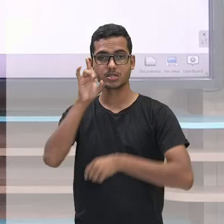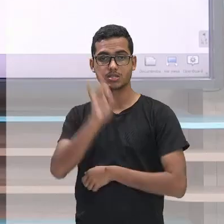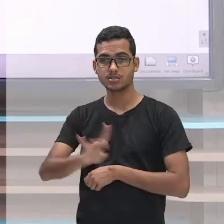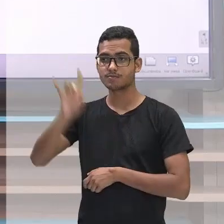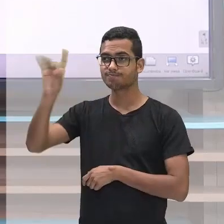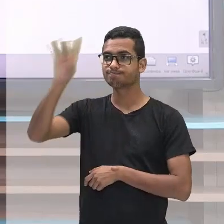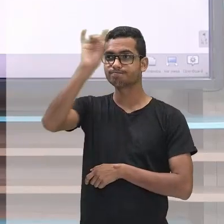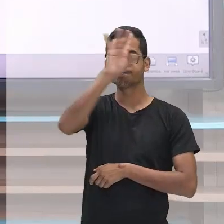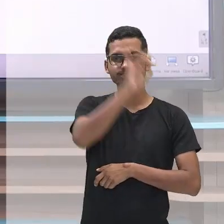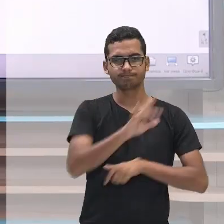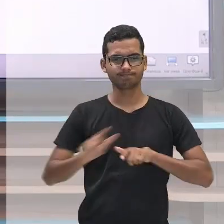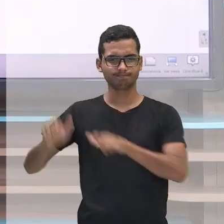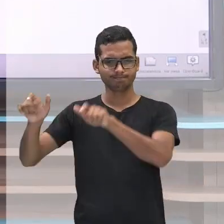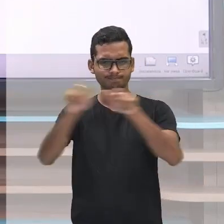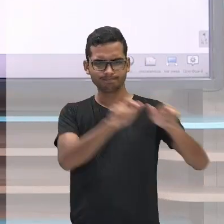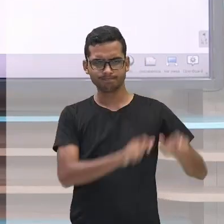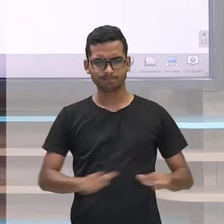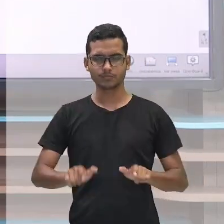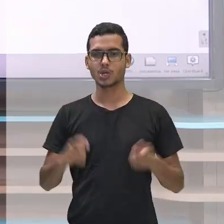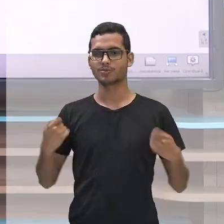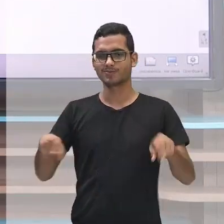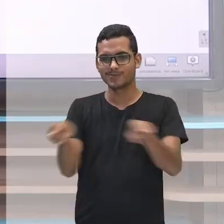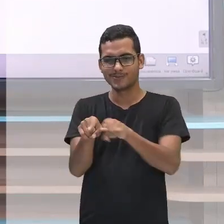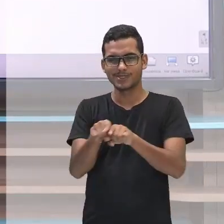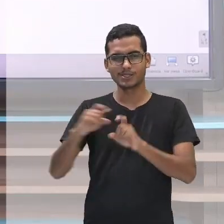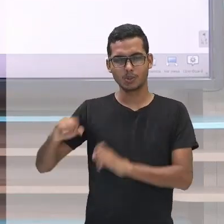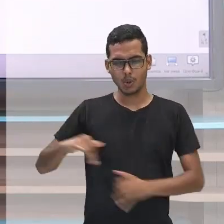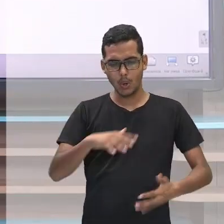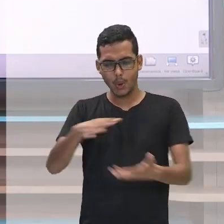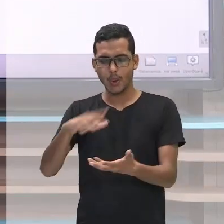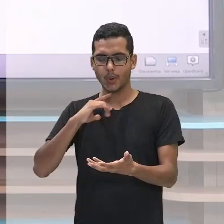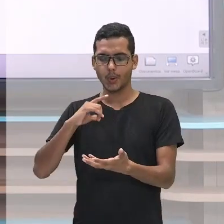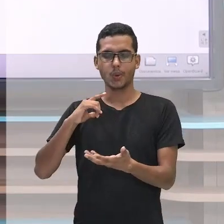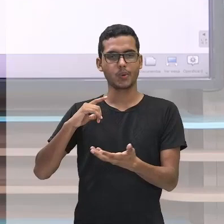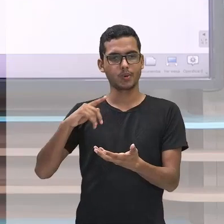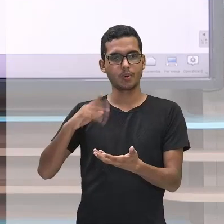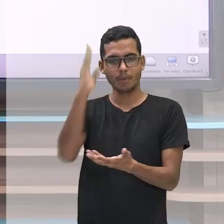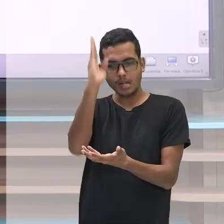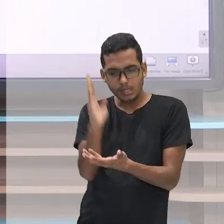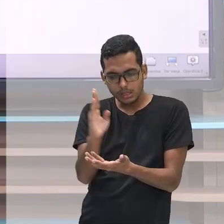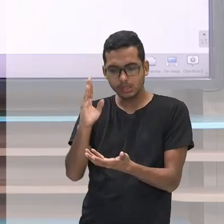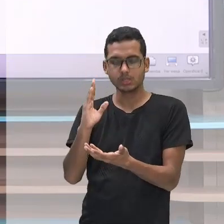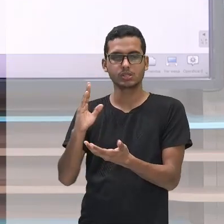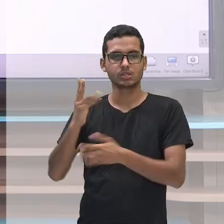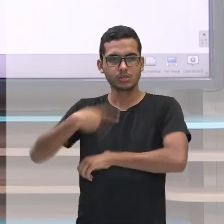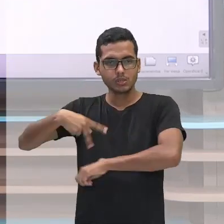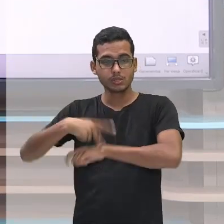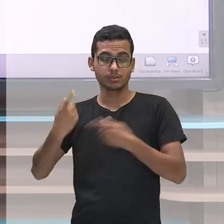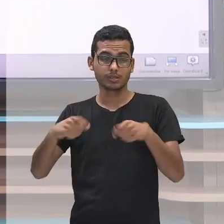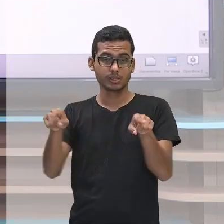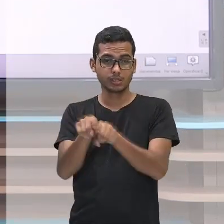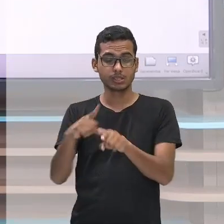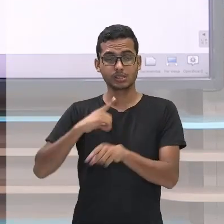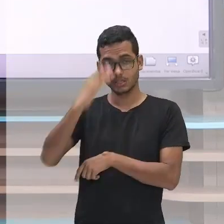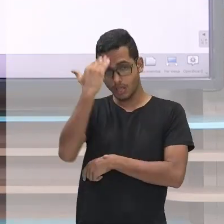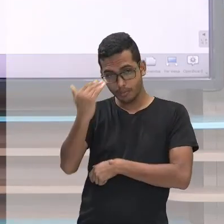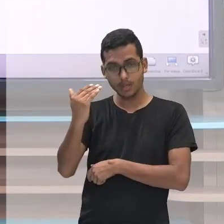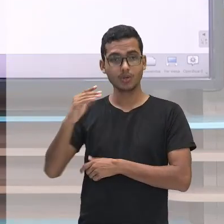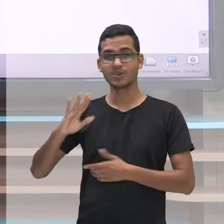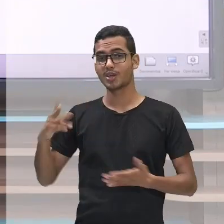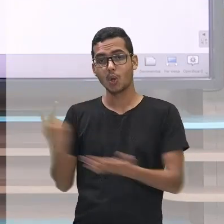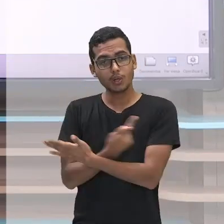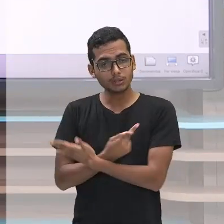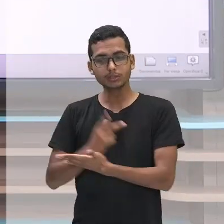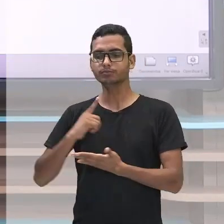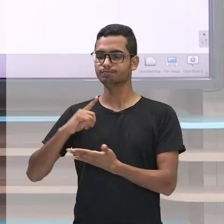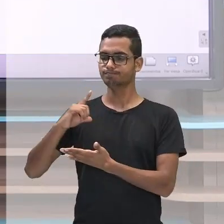né? Então, a gente precisa pontuar o que acontece ali em cada cidade, né? E justamente